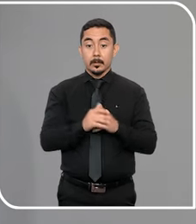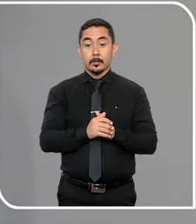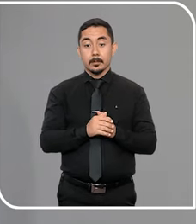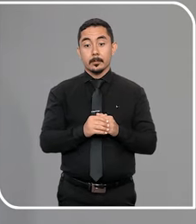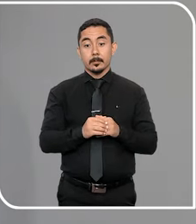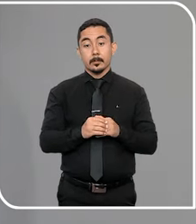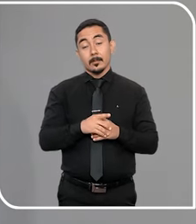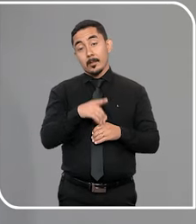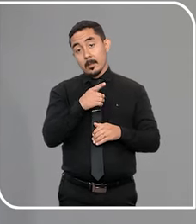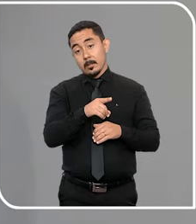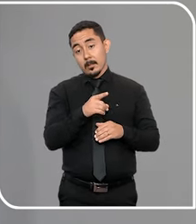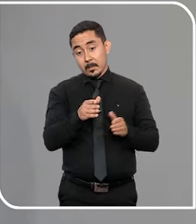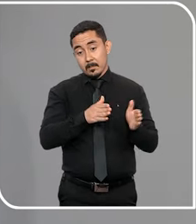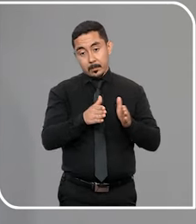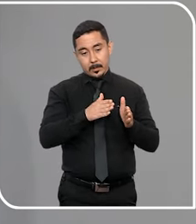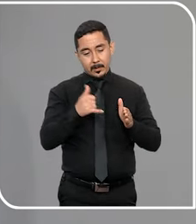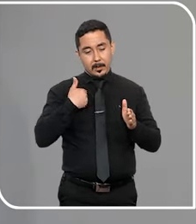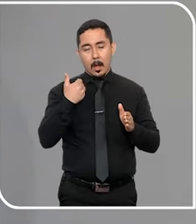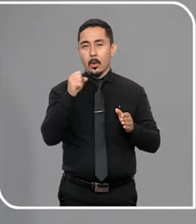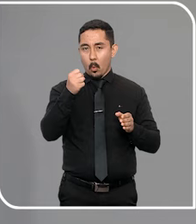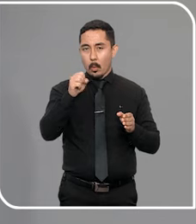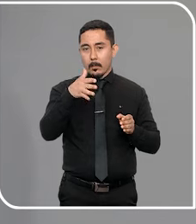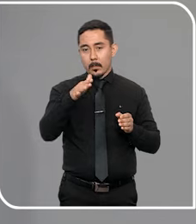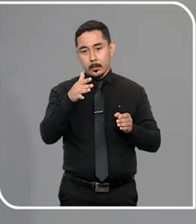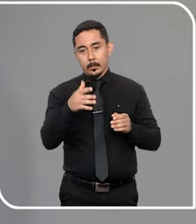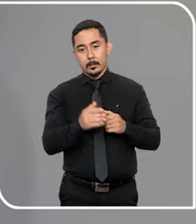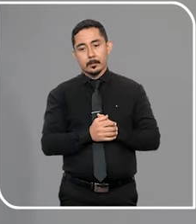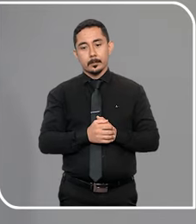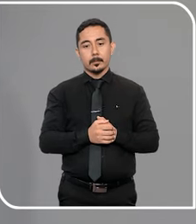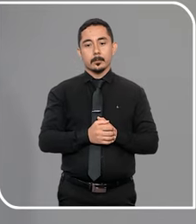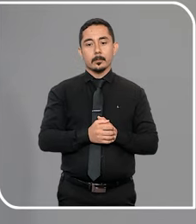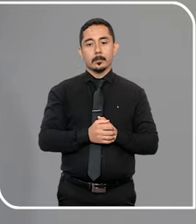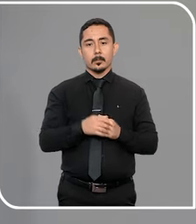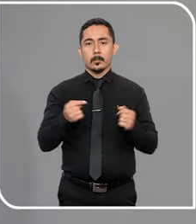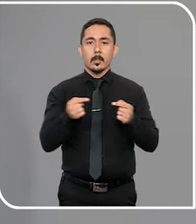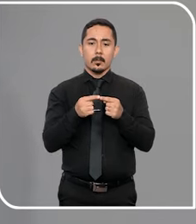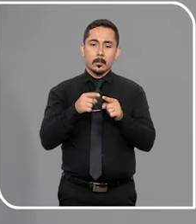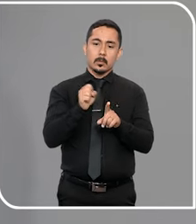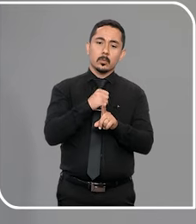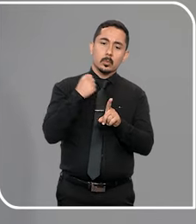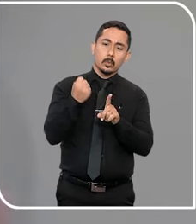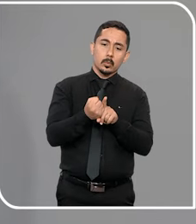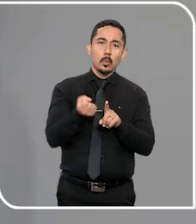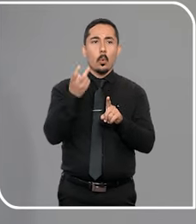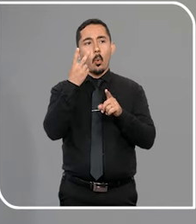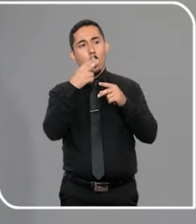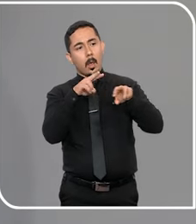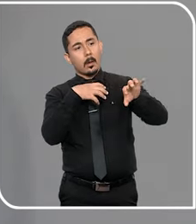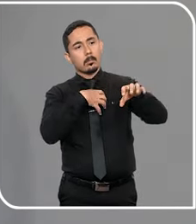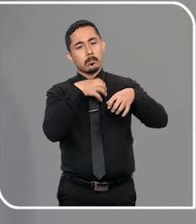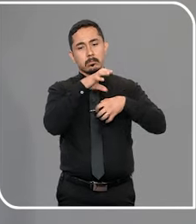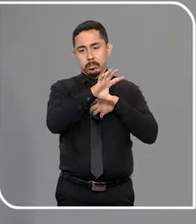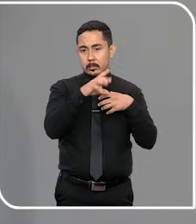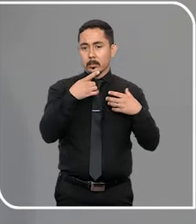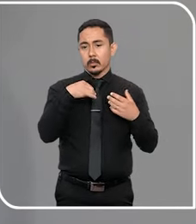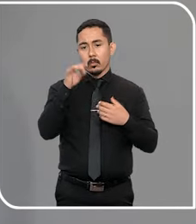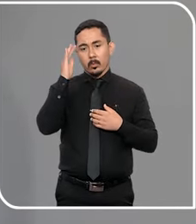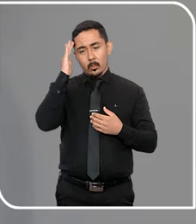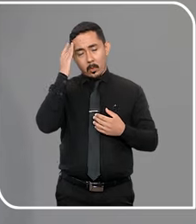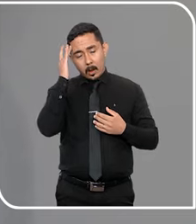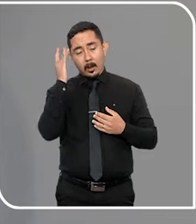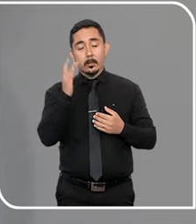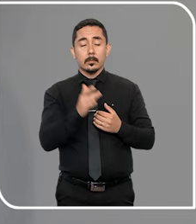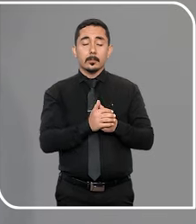então ele tá numa fase né gente que vocês sabem assim de oito aninhos de idade que é uma questão muito social muito do Olhar do outro